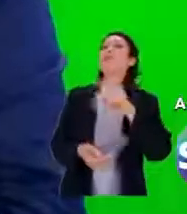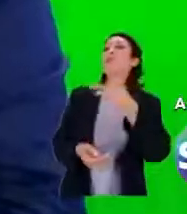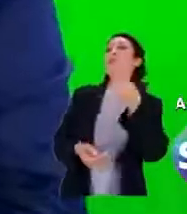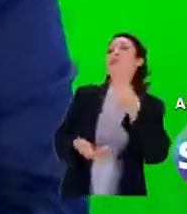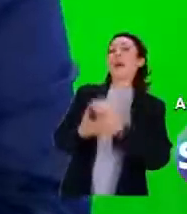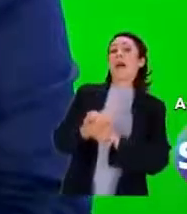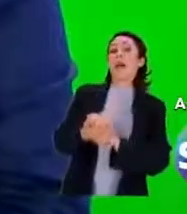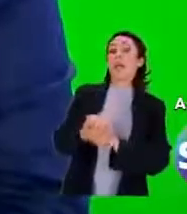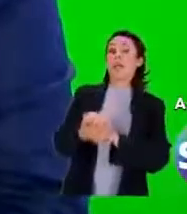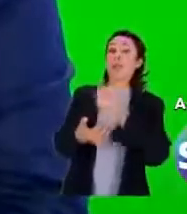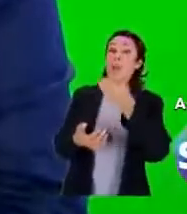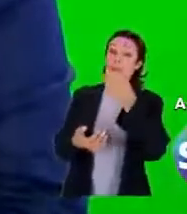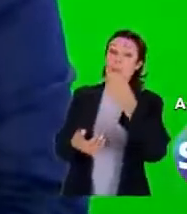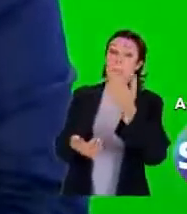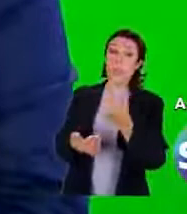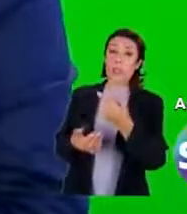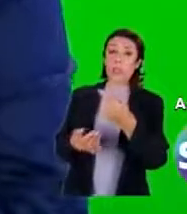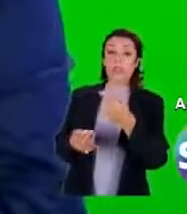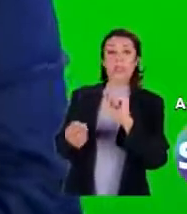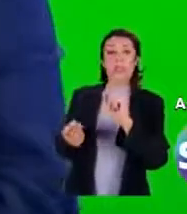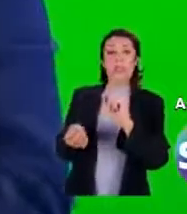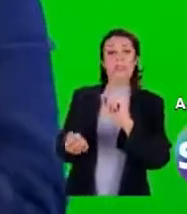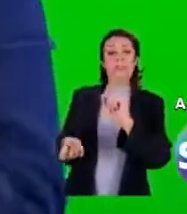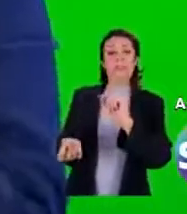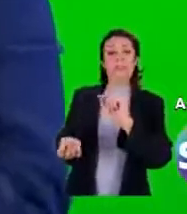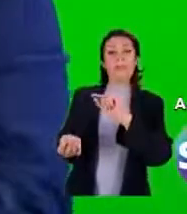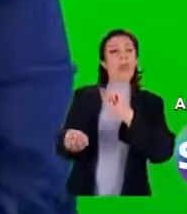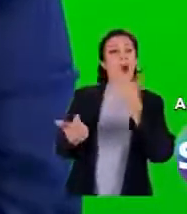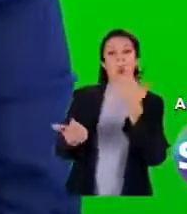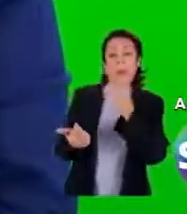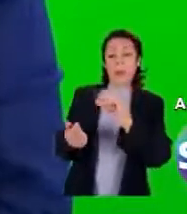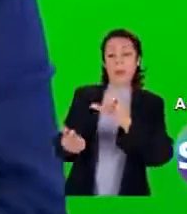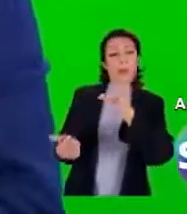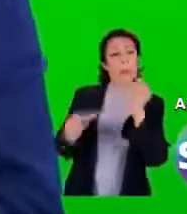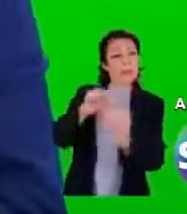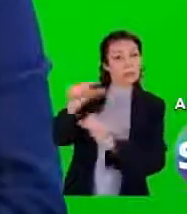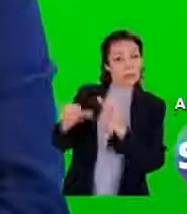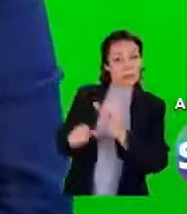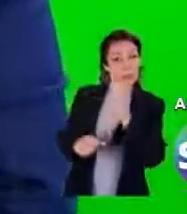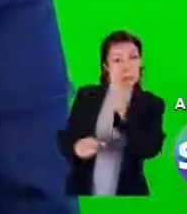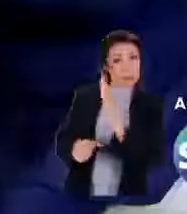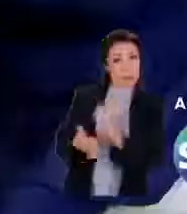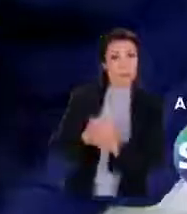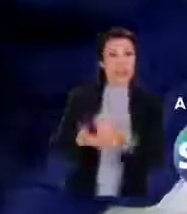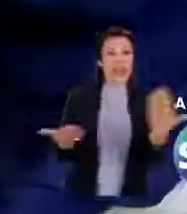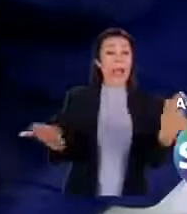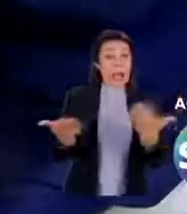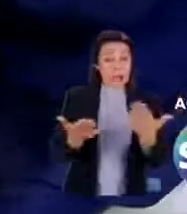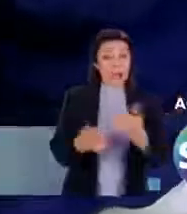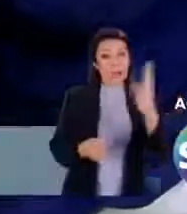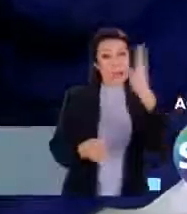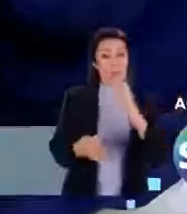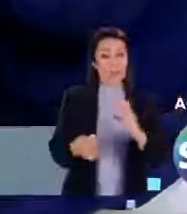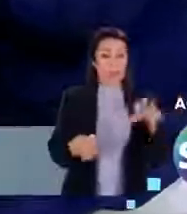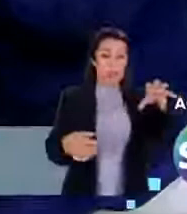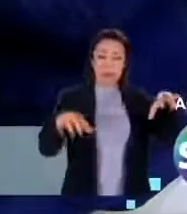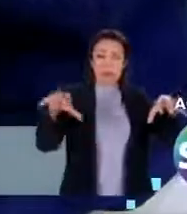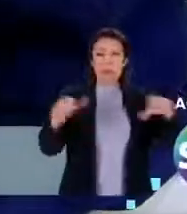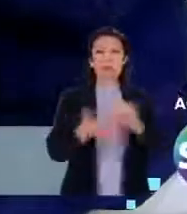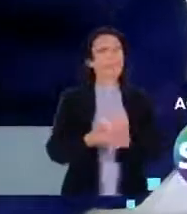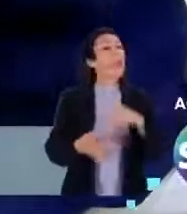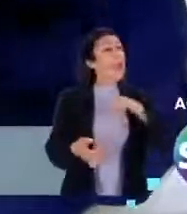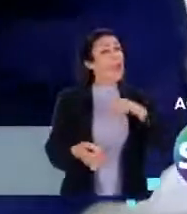como alternativa para reconciliar a nação no momento que o Brasil tá muito polarizado ainda existe